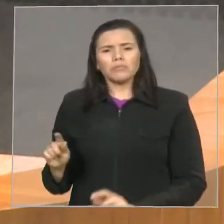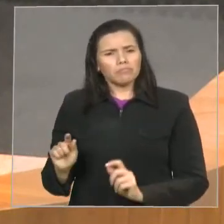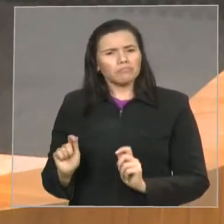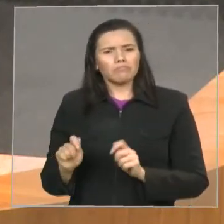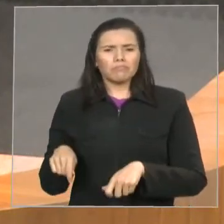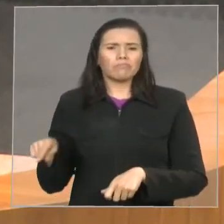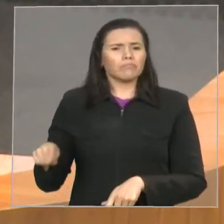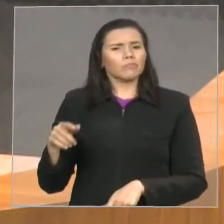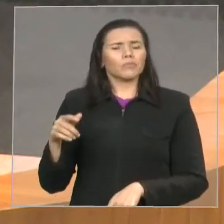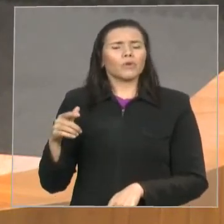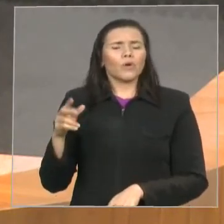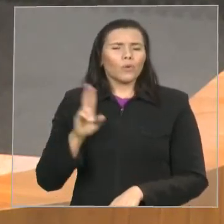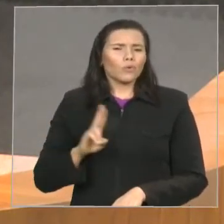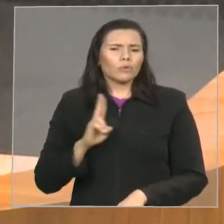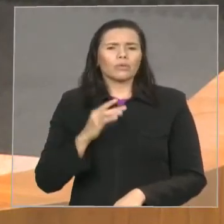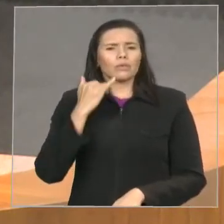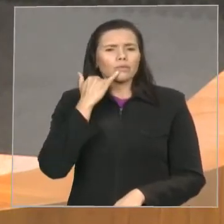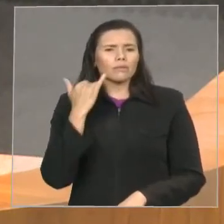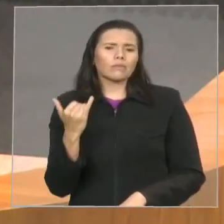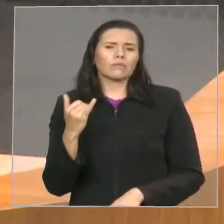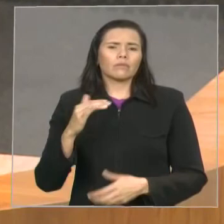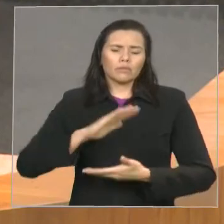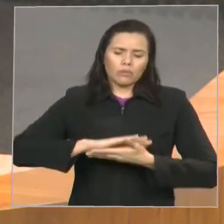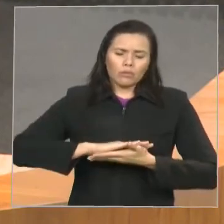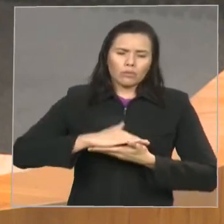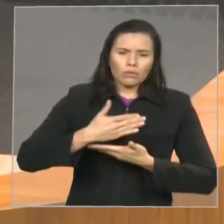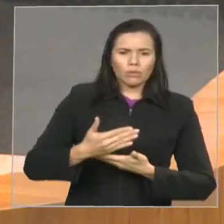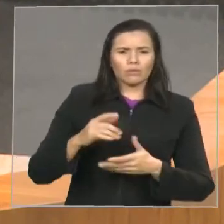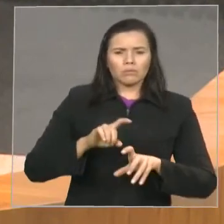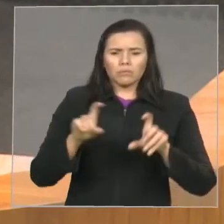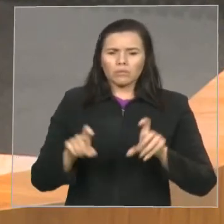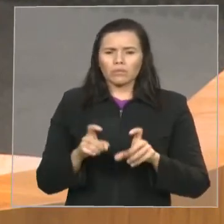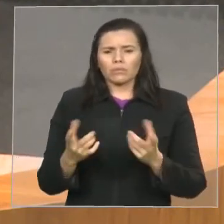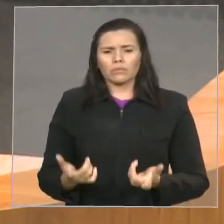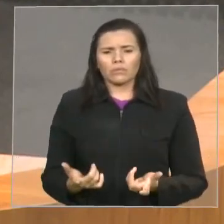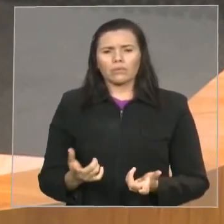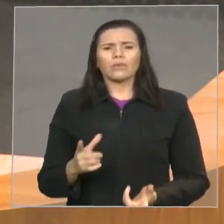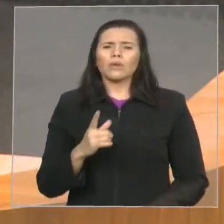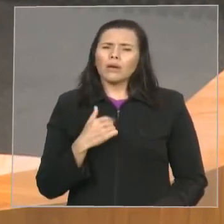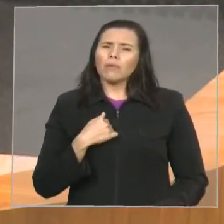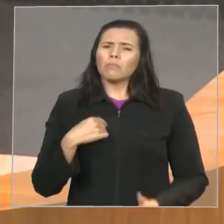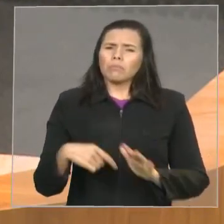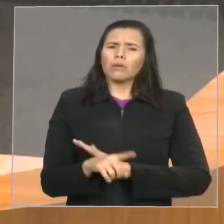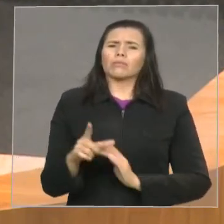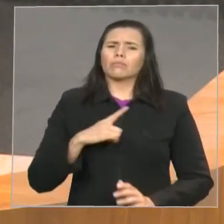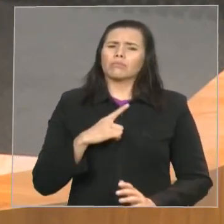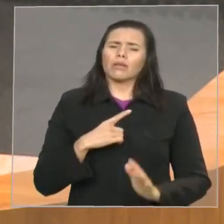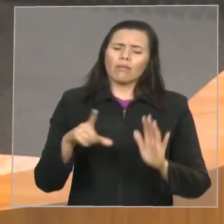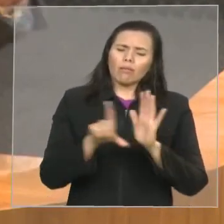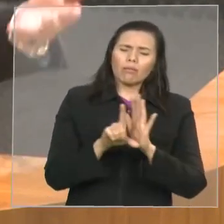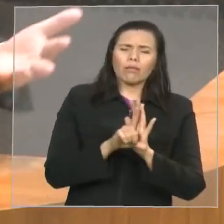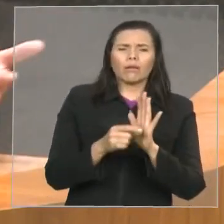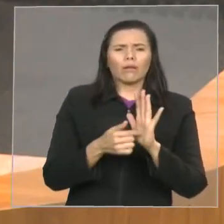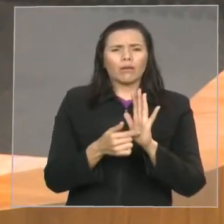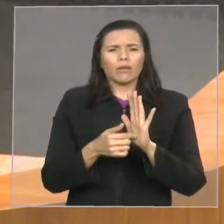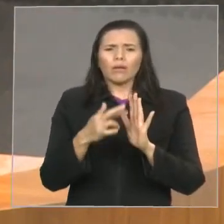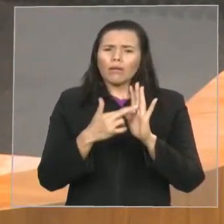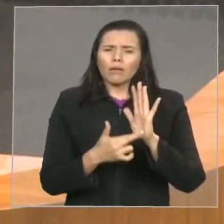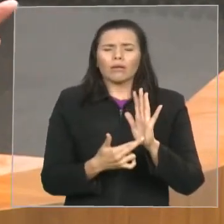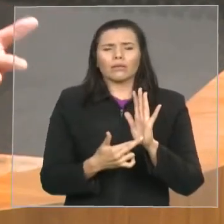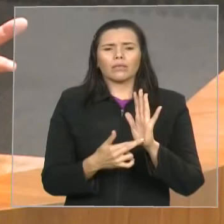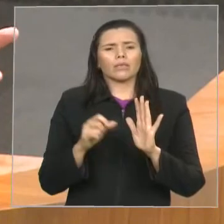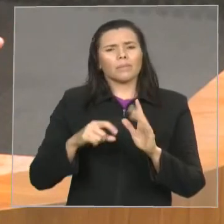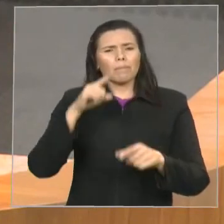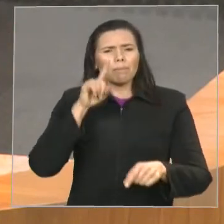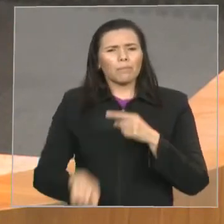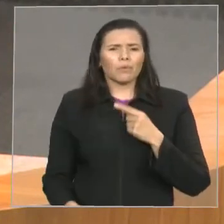instrução normativa ou alguma portaria que proíba a entrada desses equipamentos? Então, isso aí a gente tem que ver antes, que eu